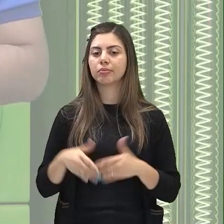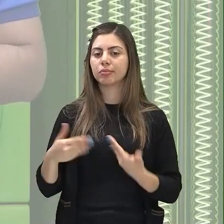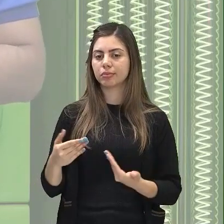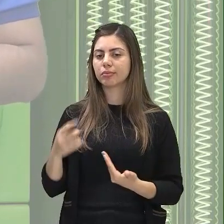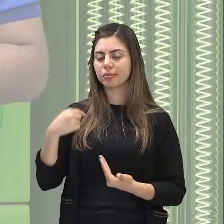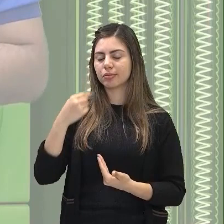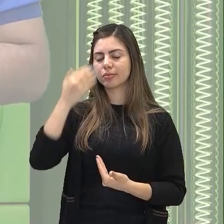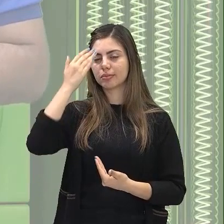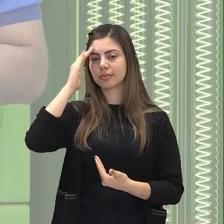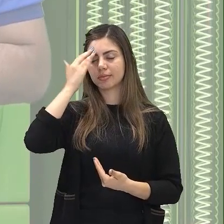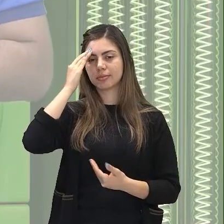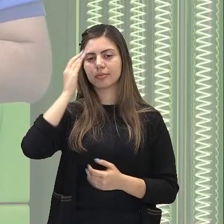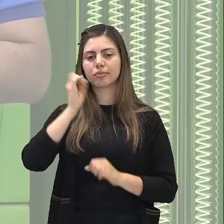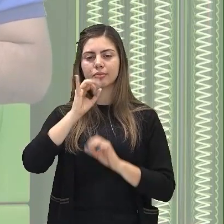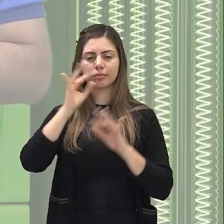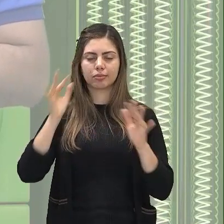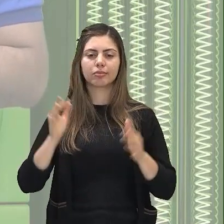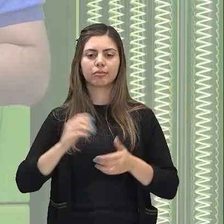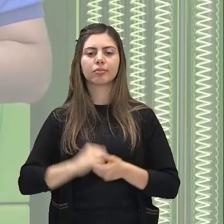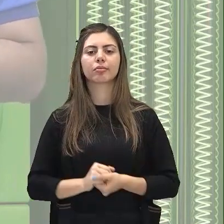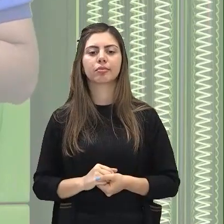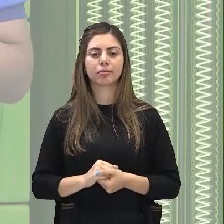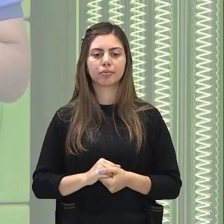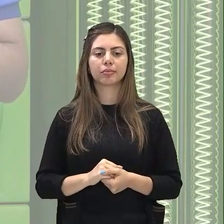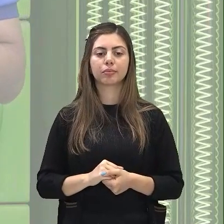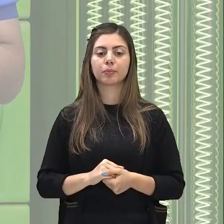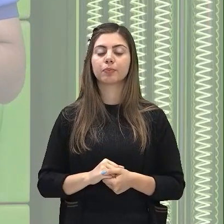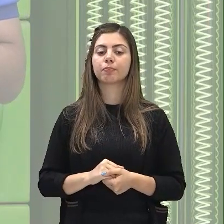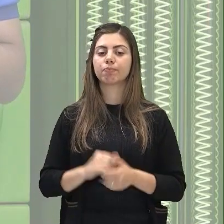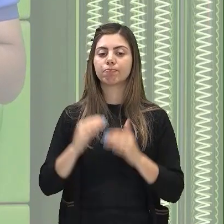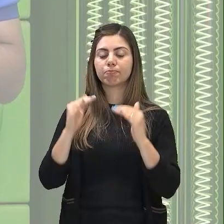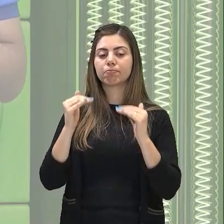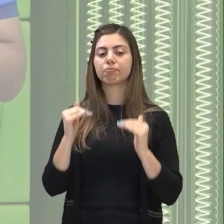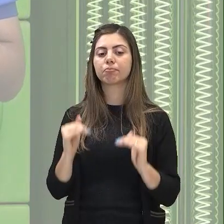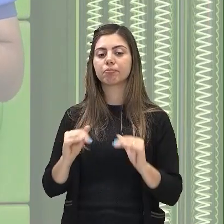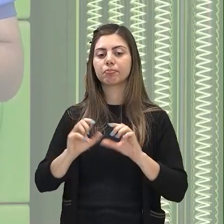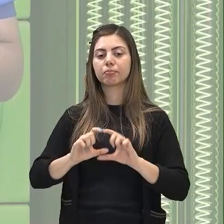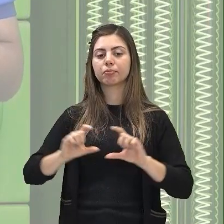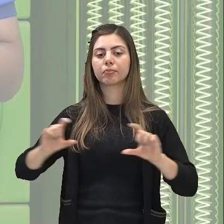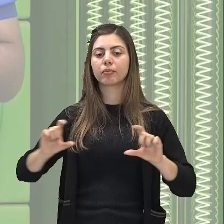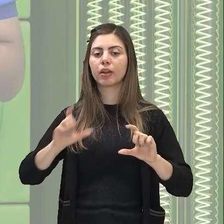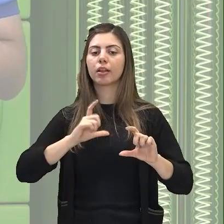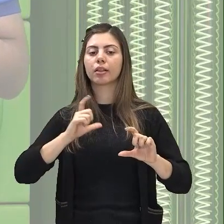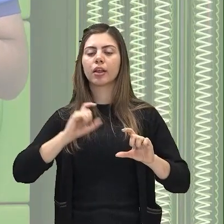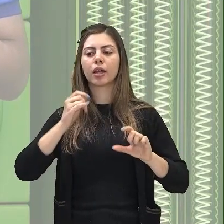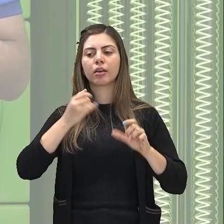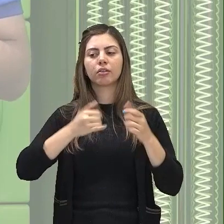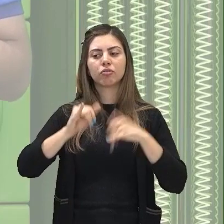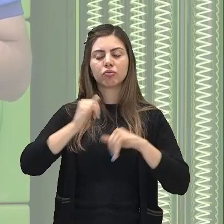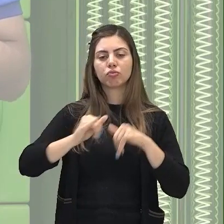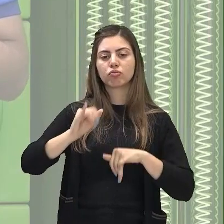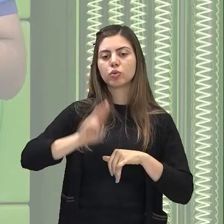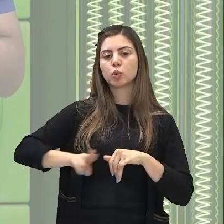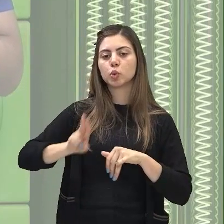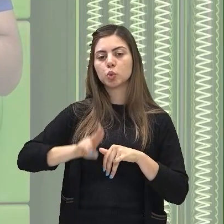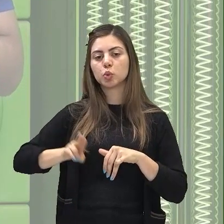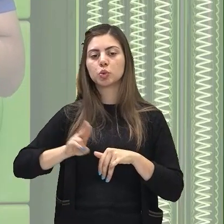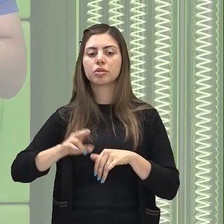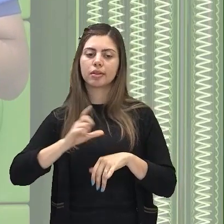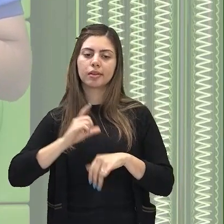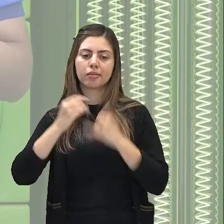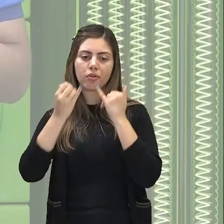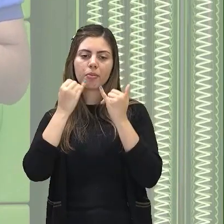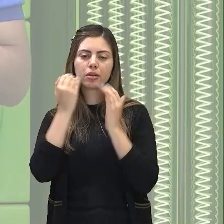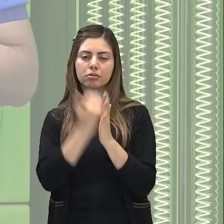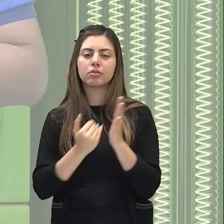mais sobre a eficiência energética desses produtos. E aqui embaixo tem mais informações sobre o consumo de energia desse equipamento, né? Tem mais